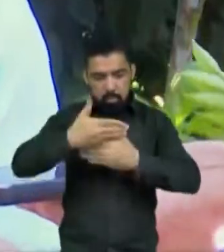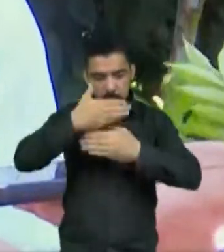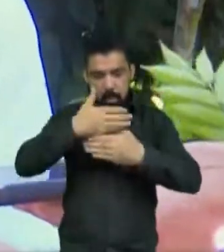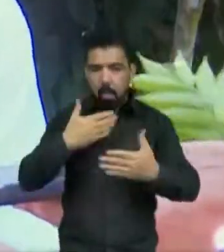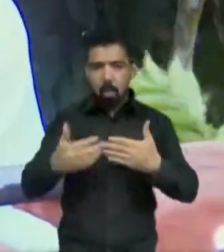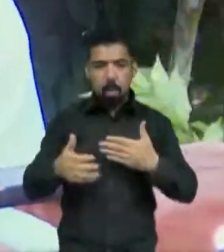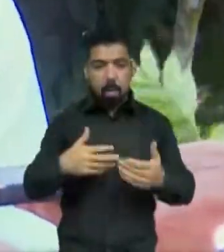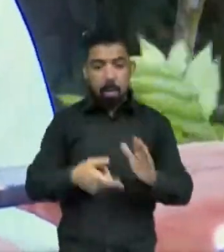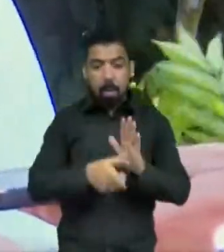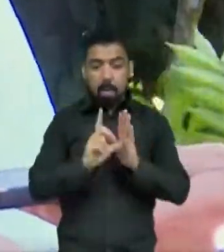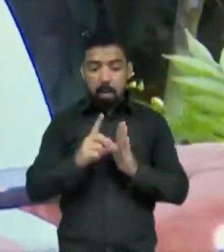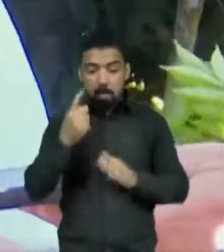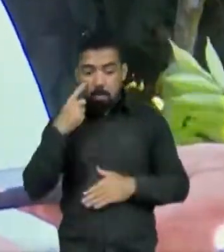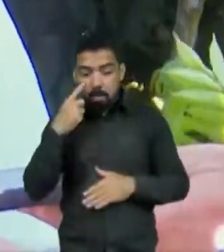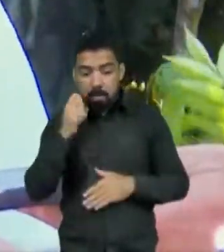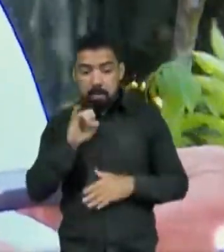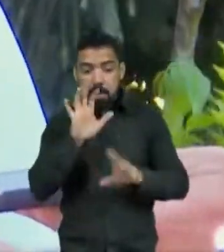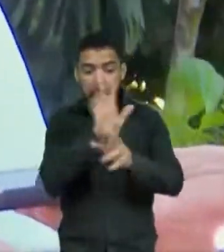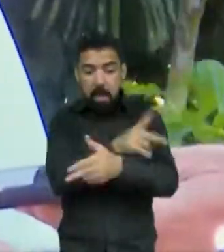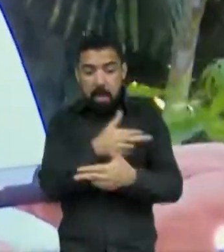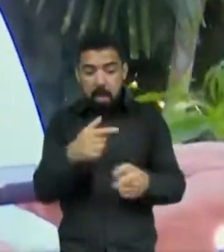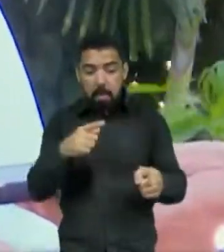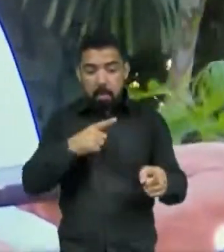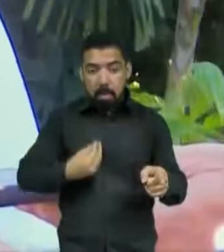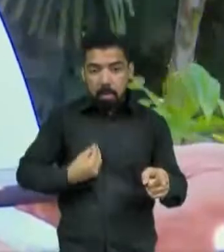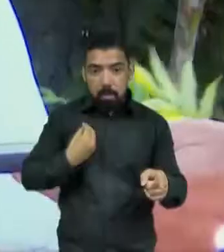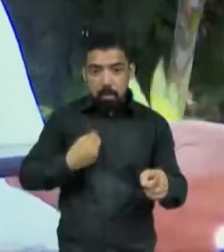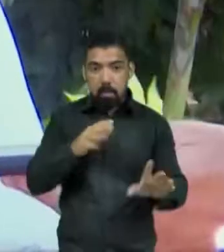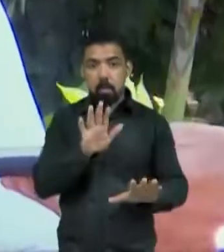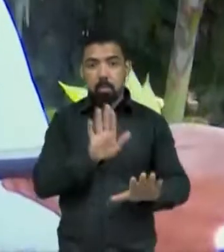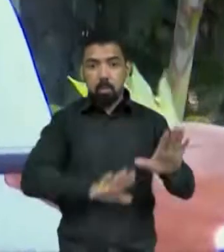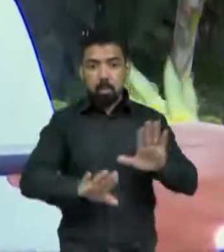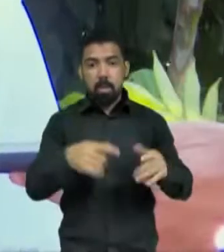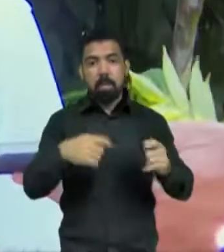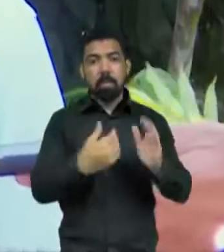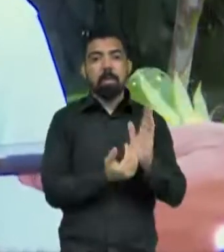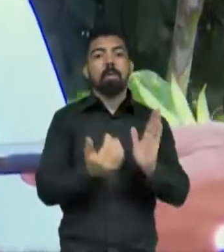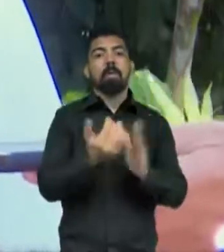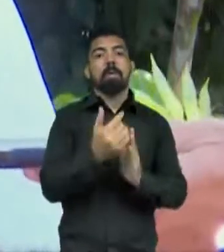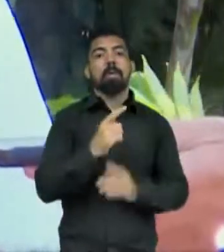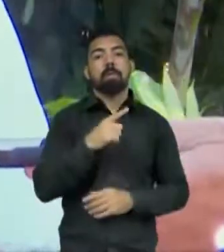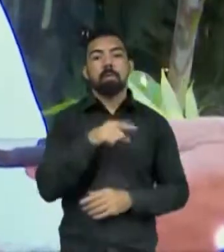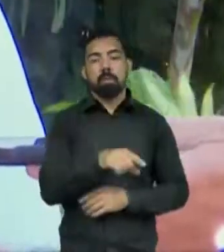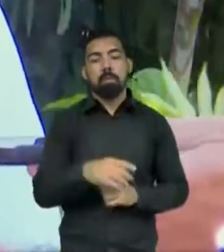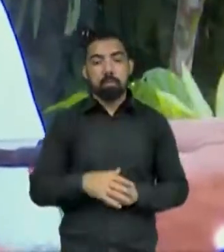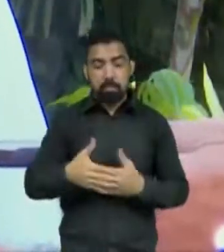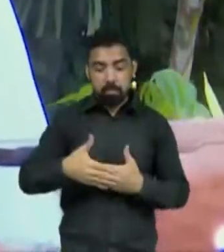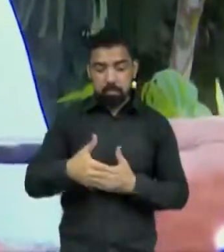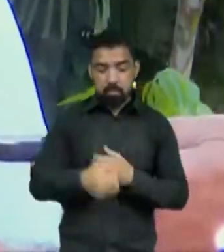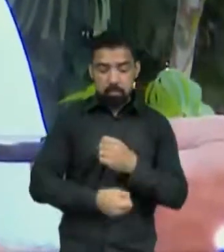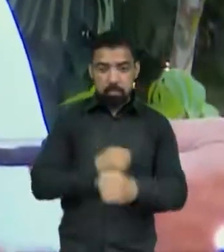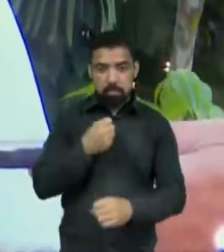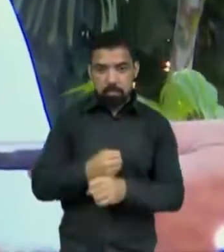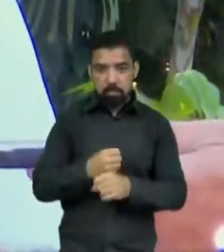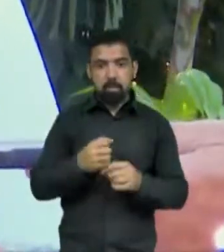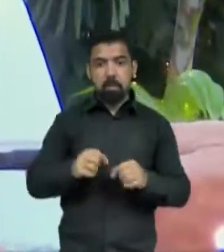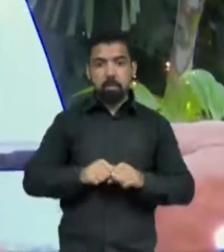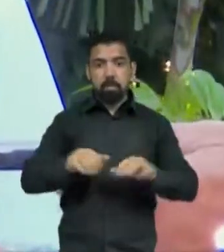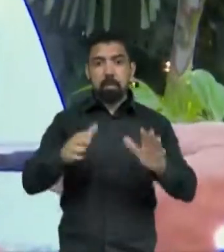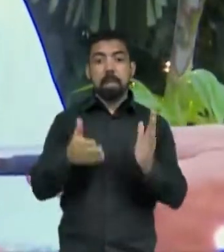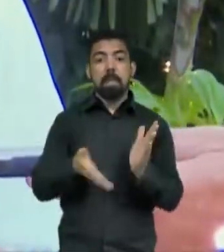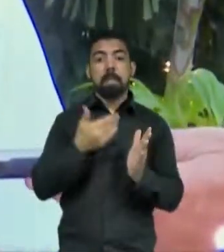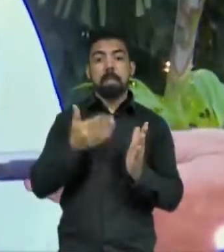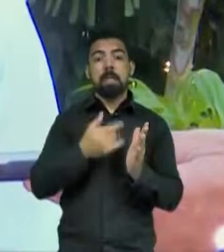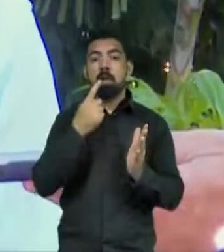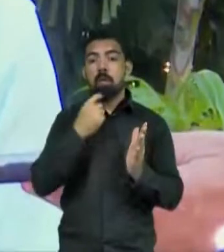primeiro saber se lá tem algum animal em extinção para os cuidados serem redobrados. Nós vamos lançar até o final do ano o chamado Livro Vermelho, né? Com